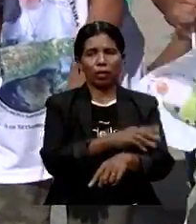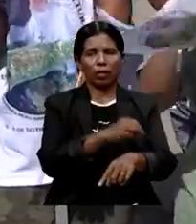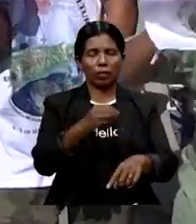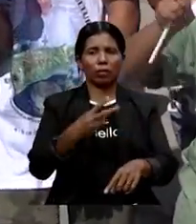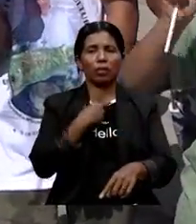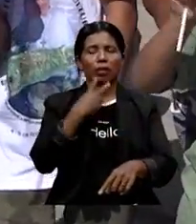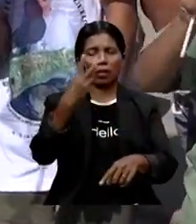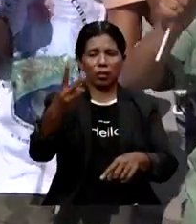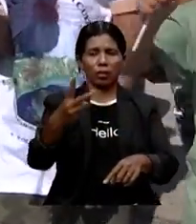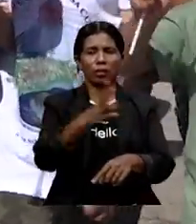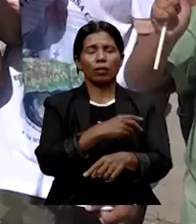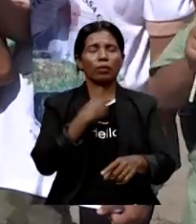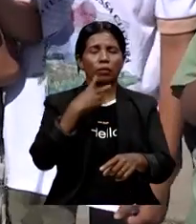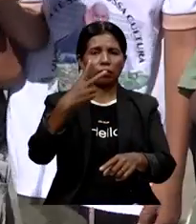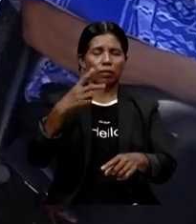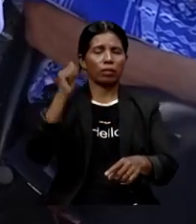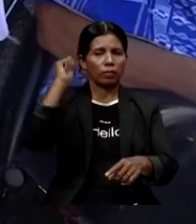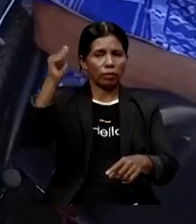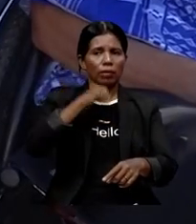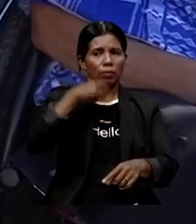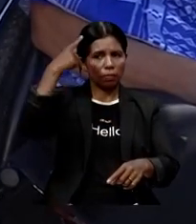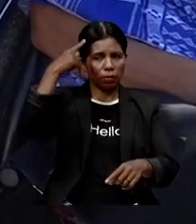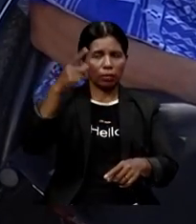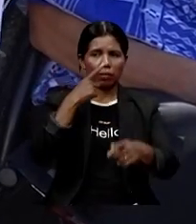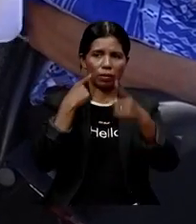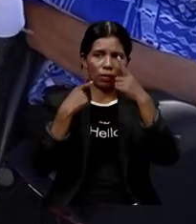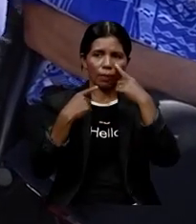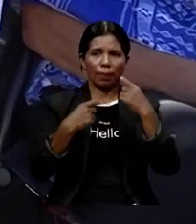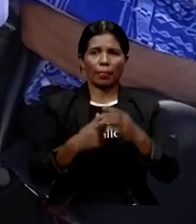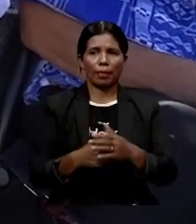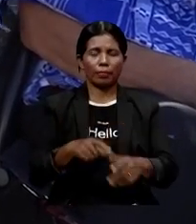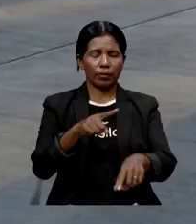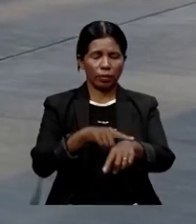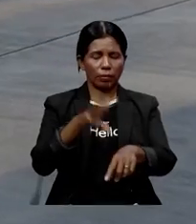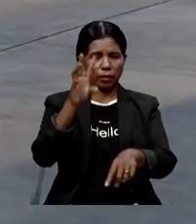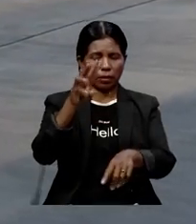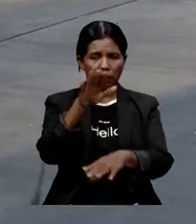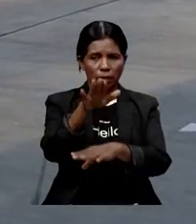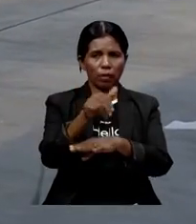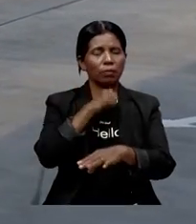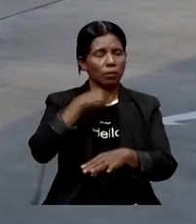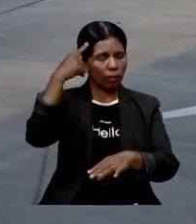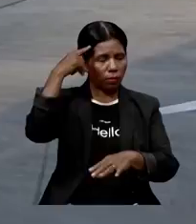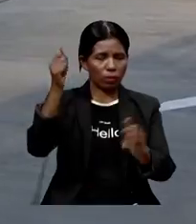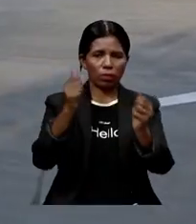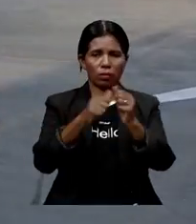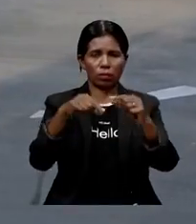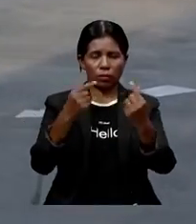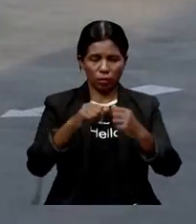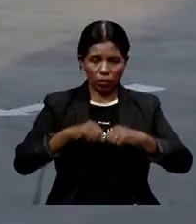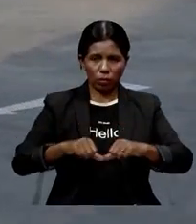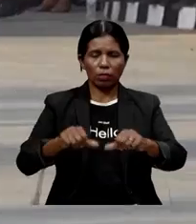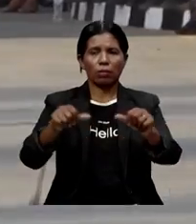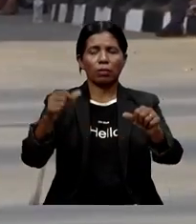Aquilar, Aclala, Viva Papa Francisco, Ho Mataben. E a Tucunen Lokraik, Papa Francisco, Ronia delegação, continua Hakat,